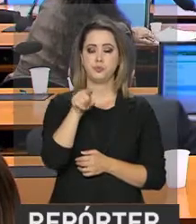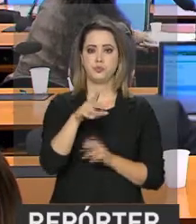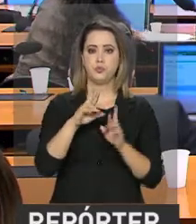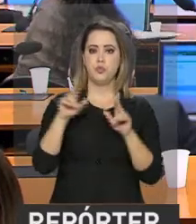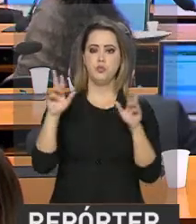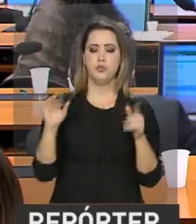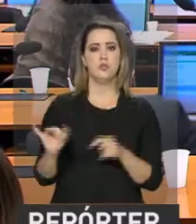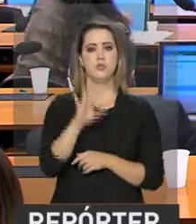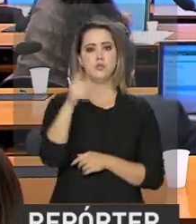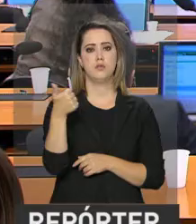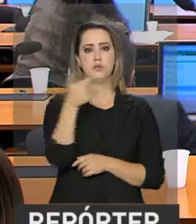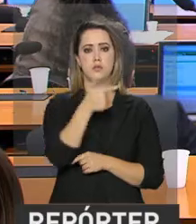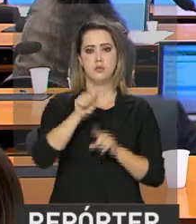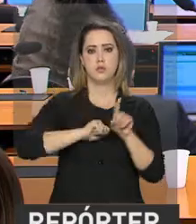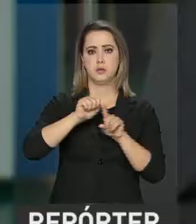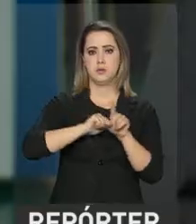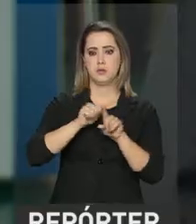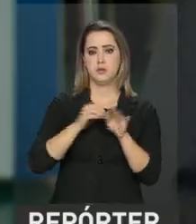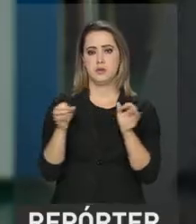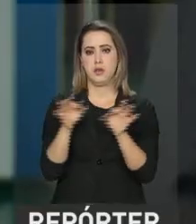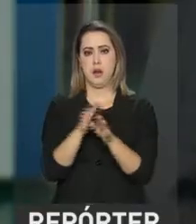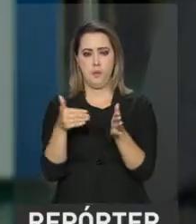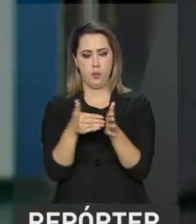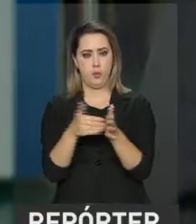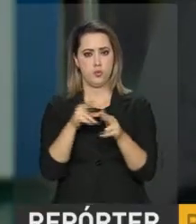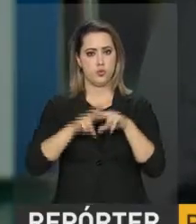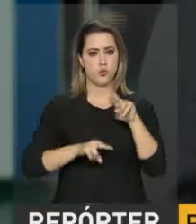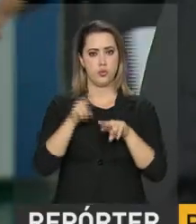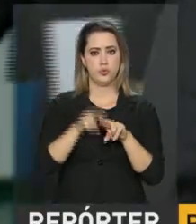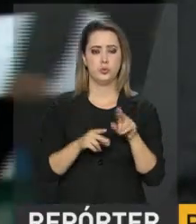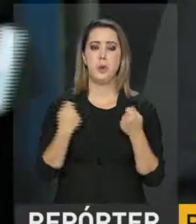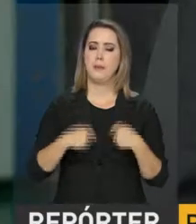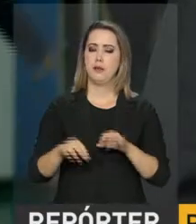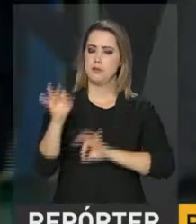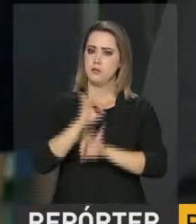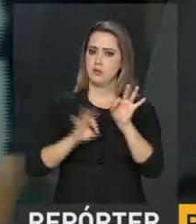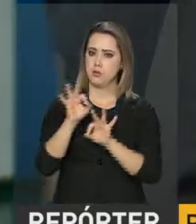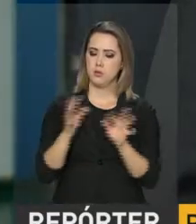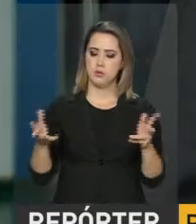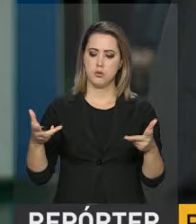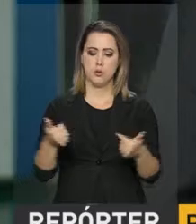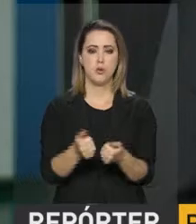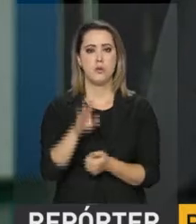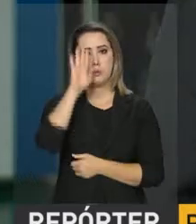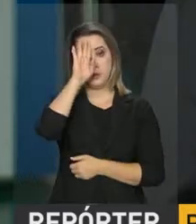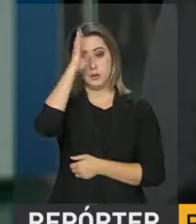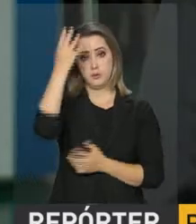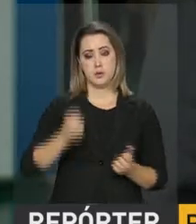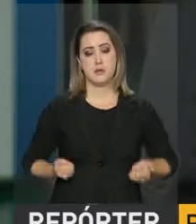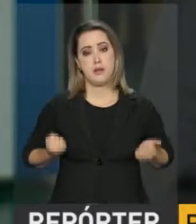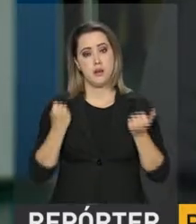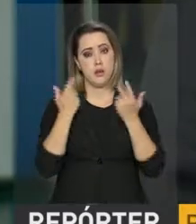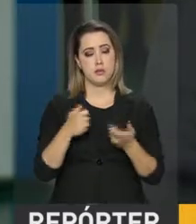12 meses encerrados em junho isso exige planejamento e eficiência além de priorizar os gastos obrigatórios